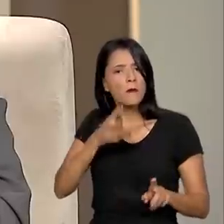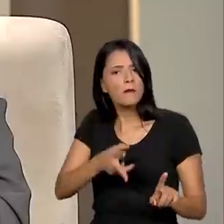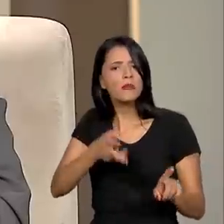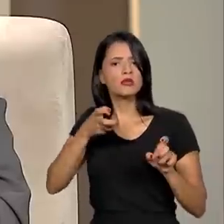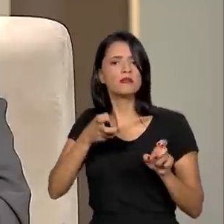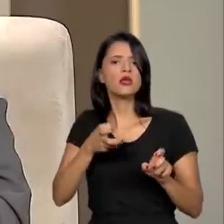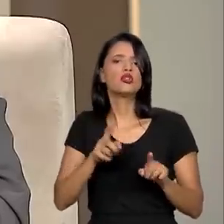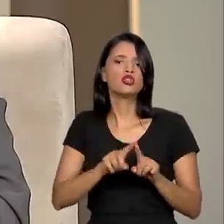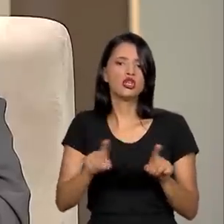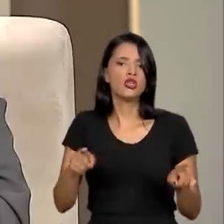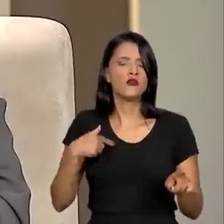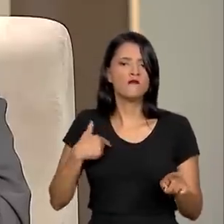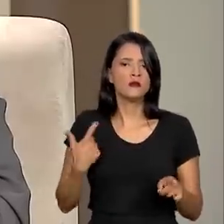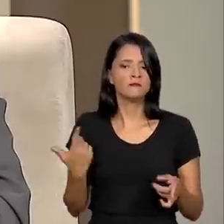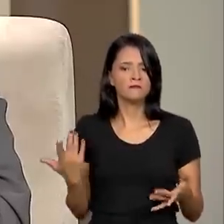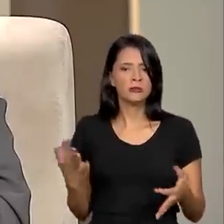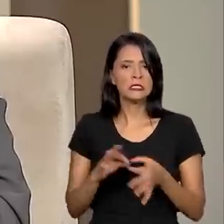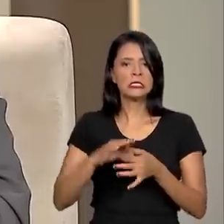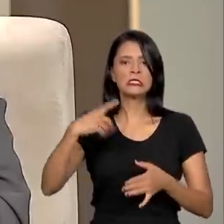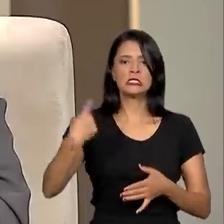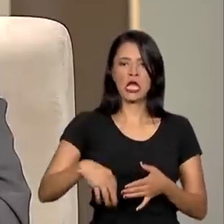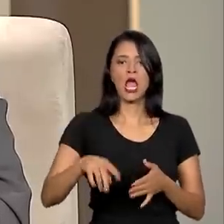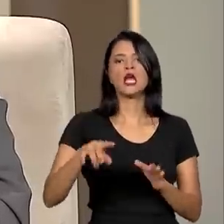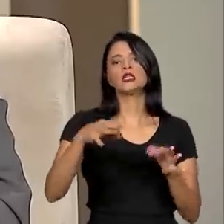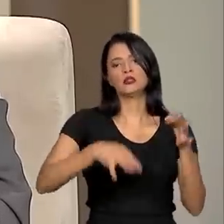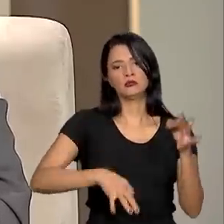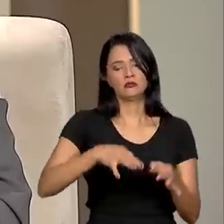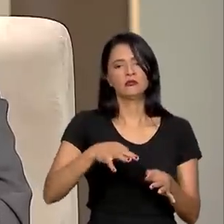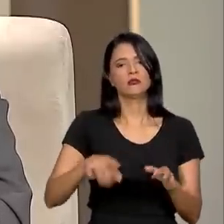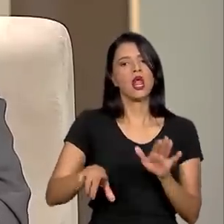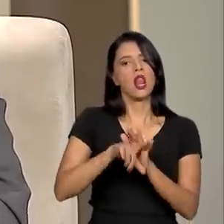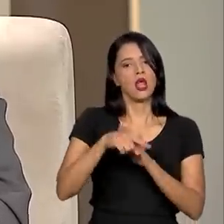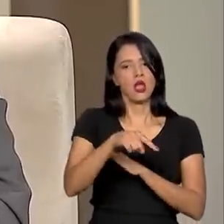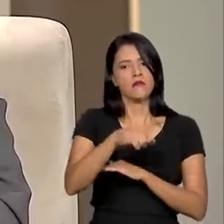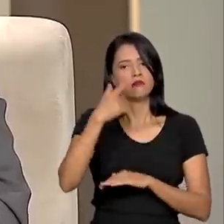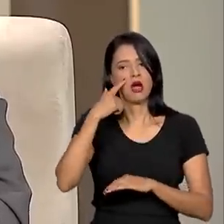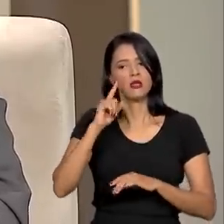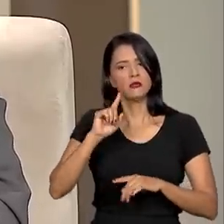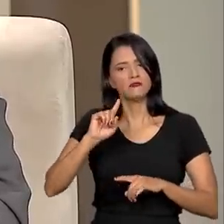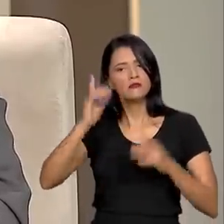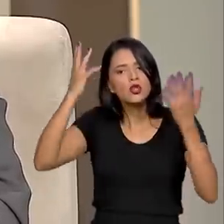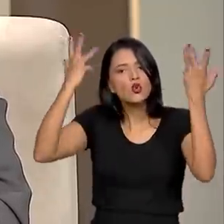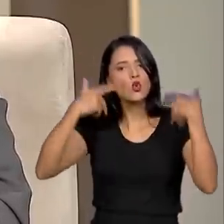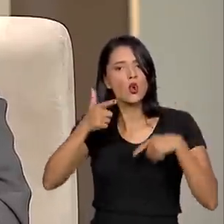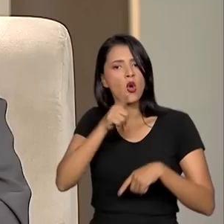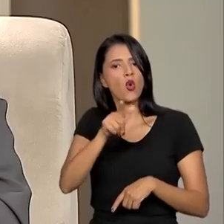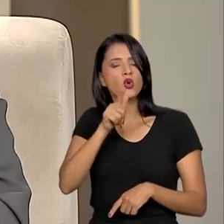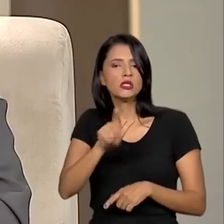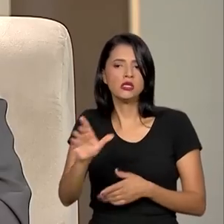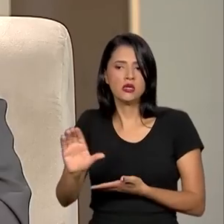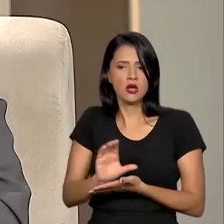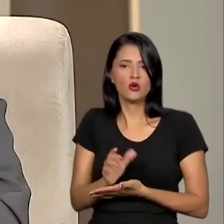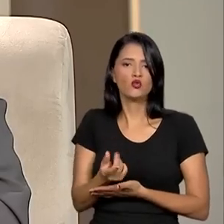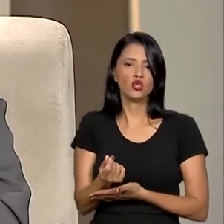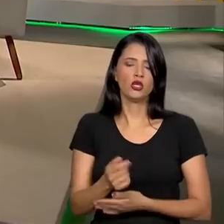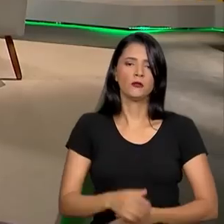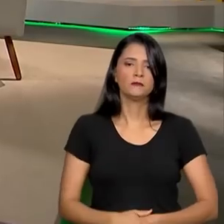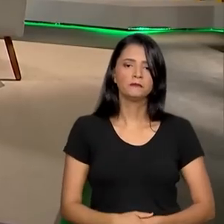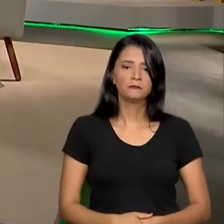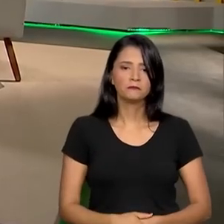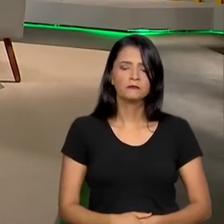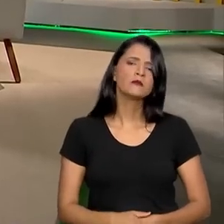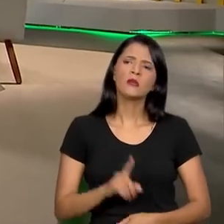amarração jurídica para que isso flua de uma maneira natural, responsável e consiga gerar os recursos. E não? Essa modelagem